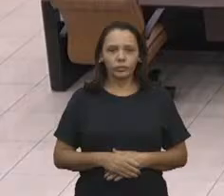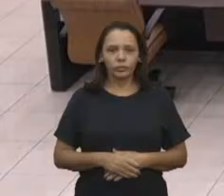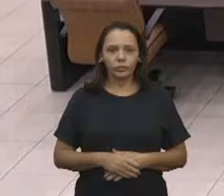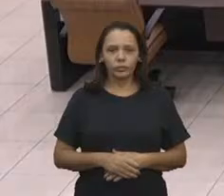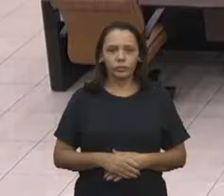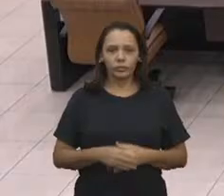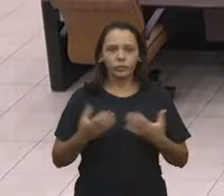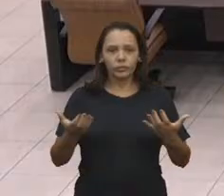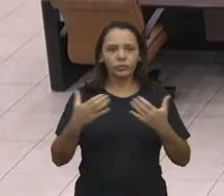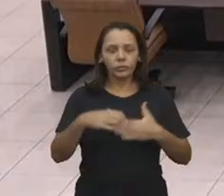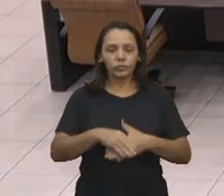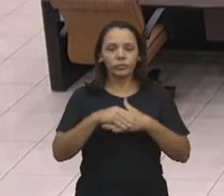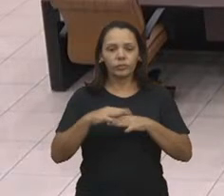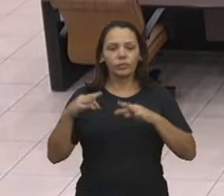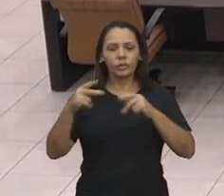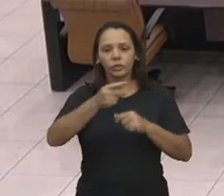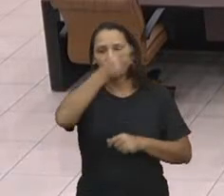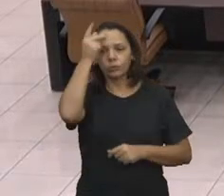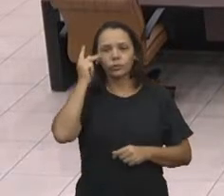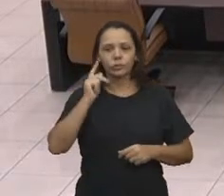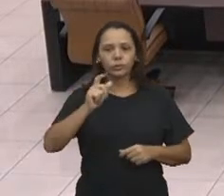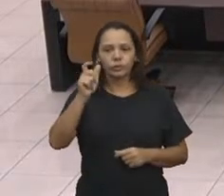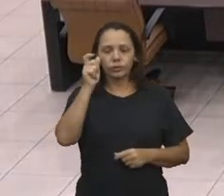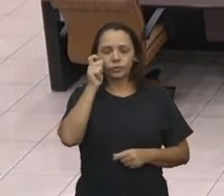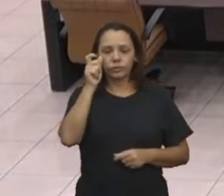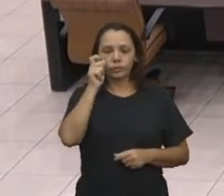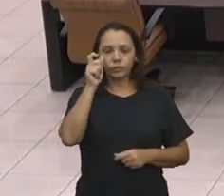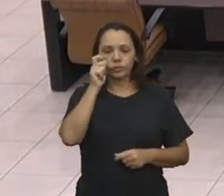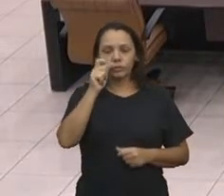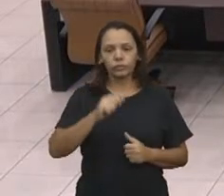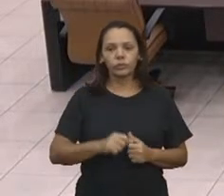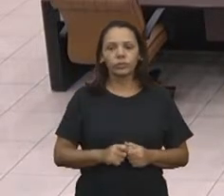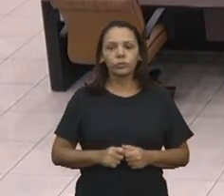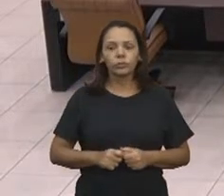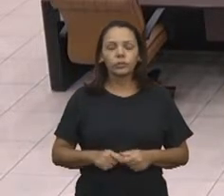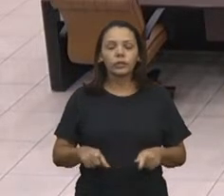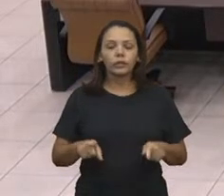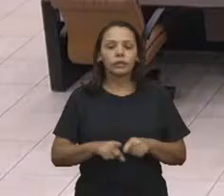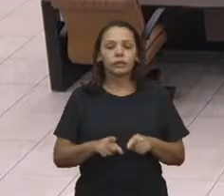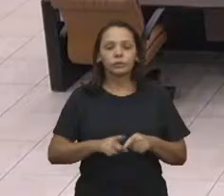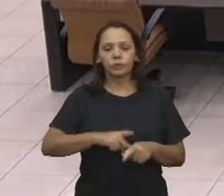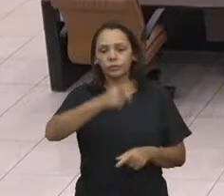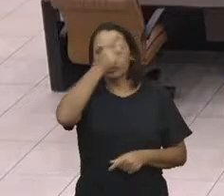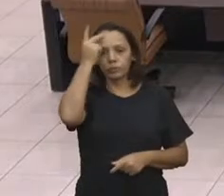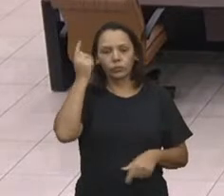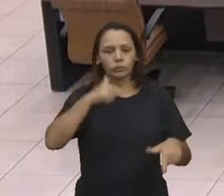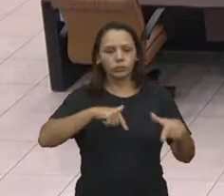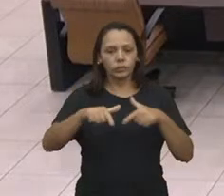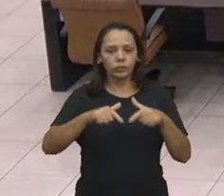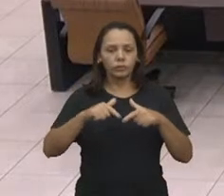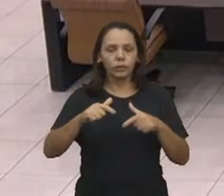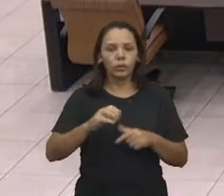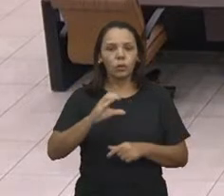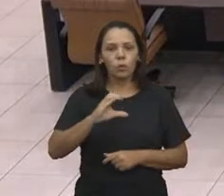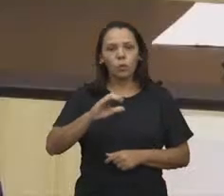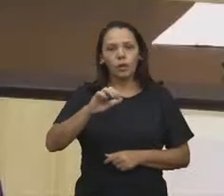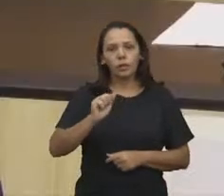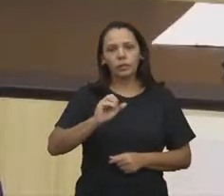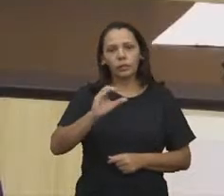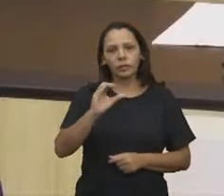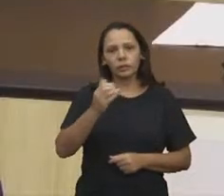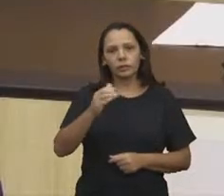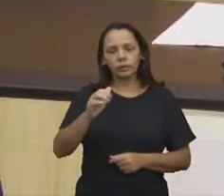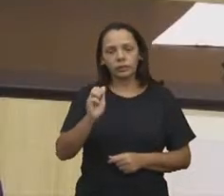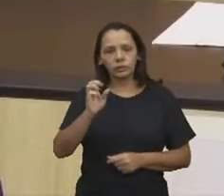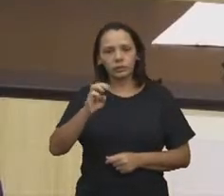Quero aqui cumprimentar a todos que nos assistem, o pessoal que está aqui, os caçambeiros. E é importante hoje a presença de vocês aqui,